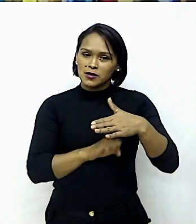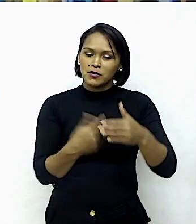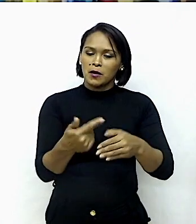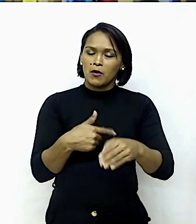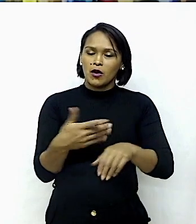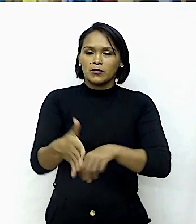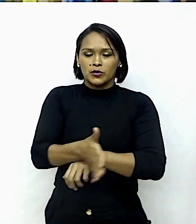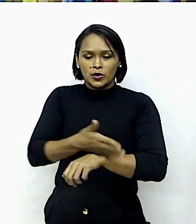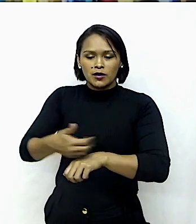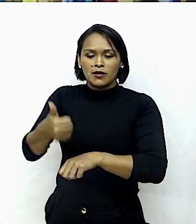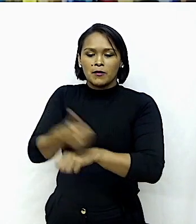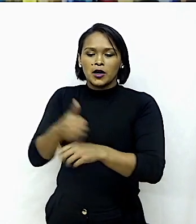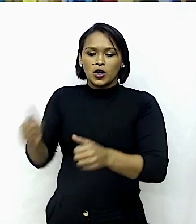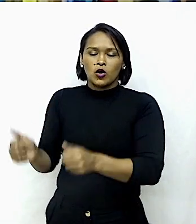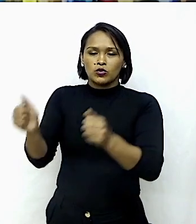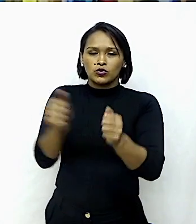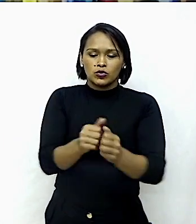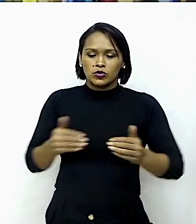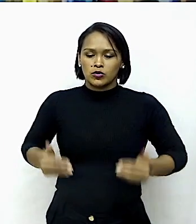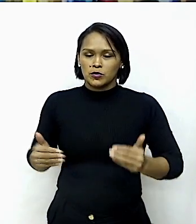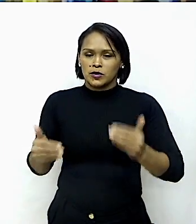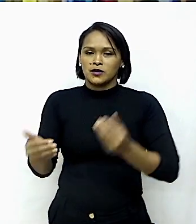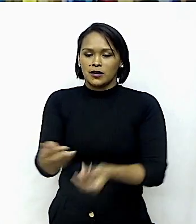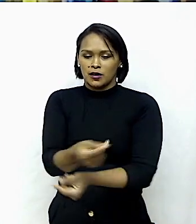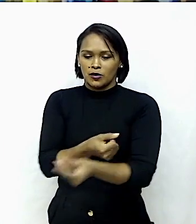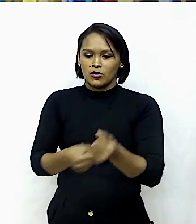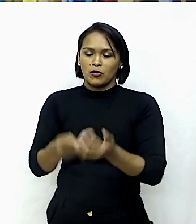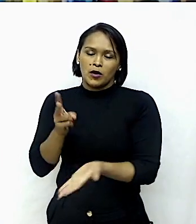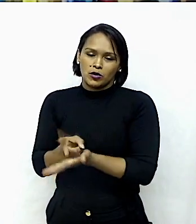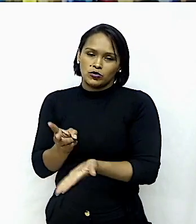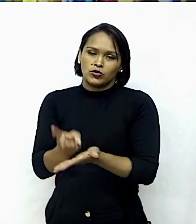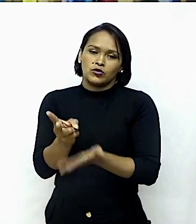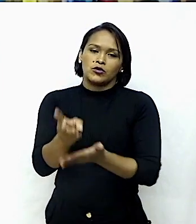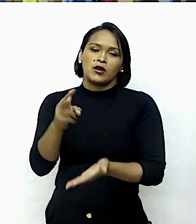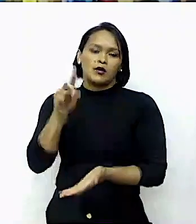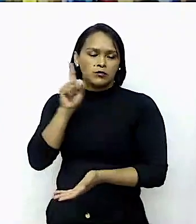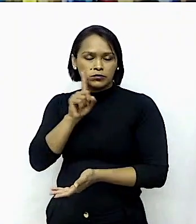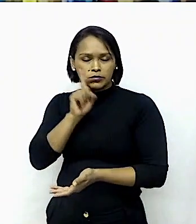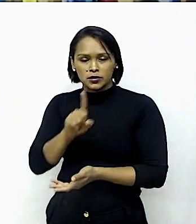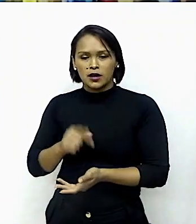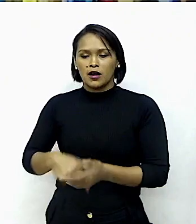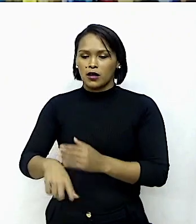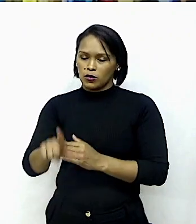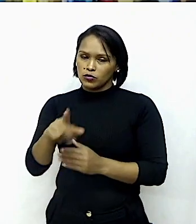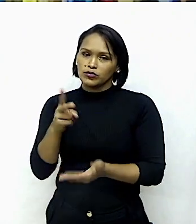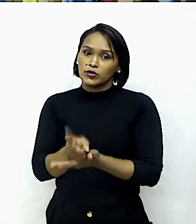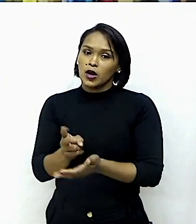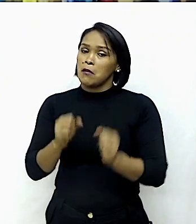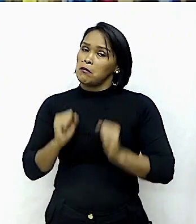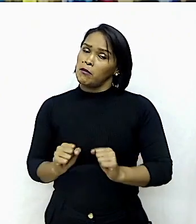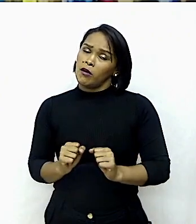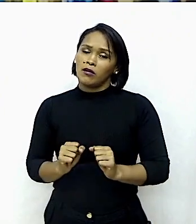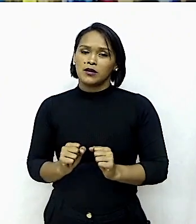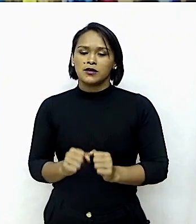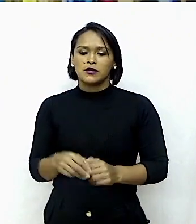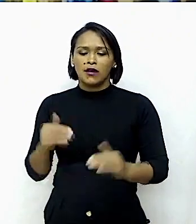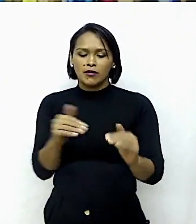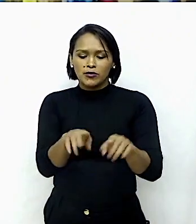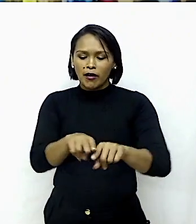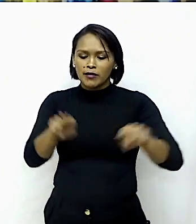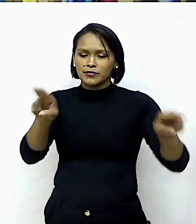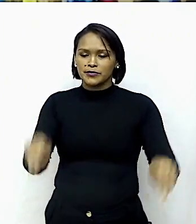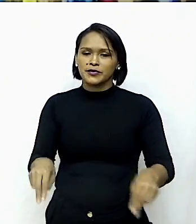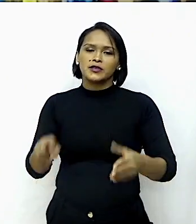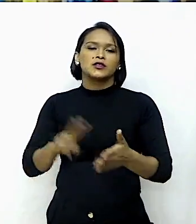Itamaraty em conjunto com o ministério é da economia leva adiante com os americanos ele pode ser até que isso já esteja em cima da